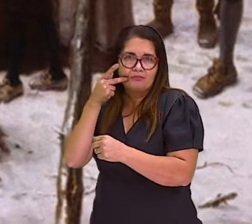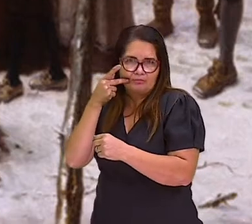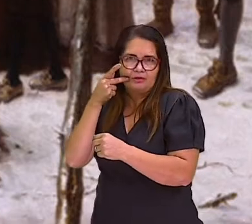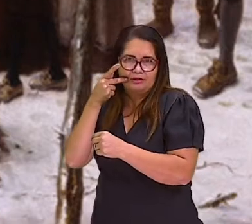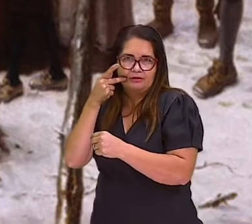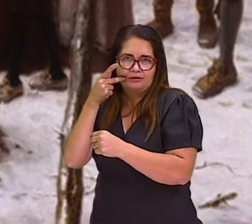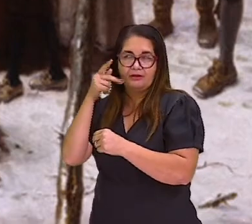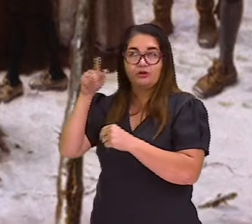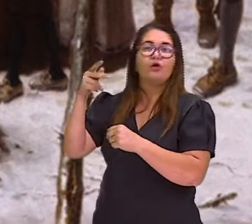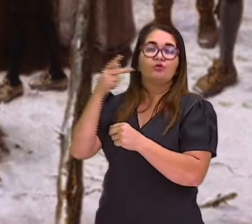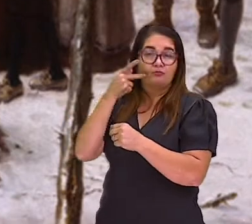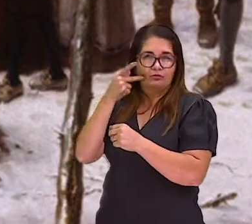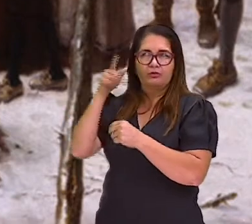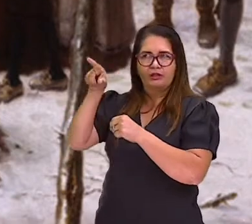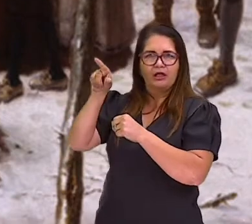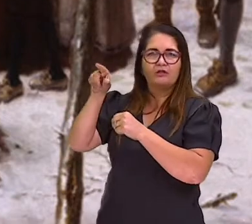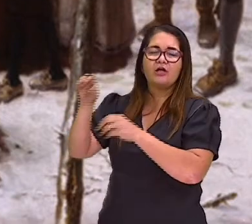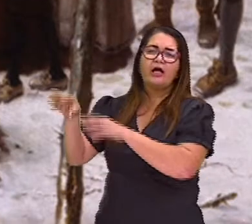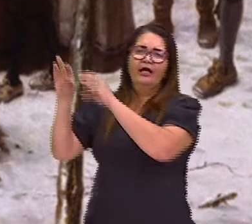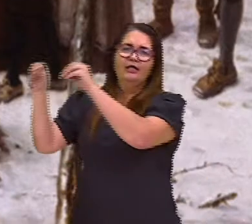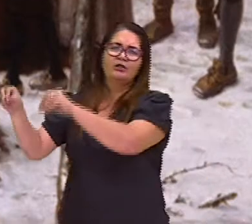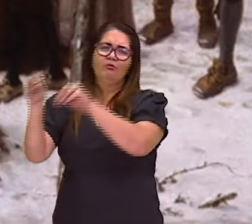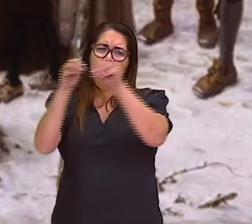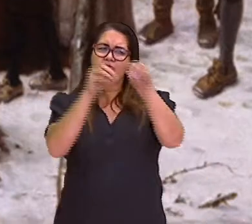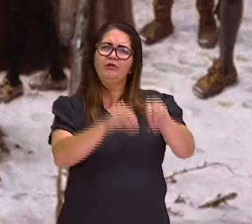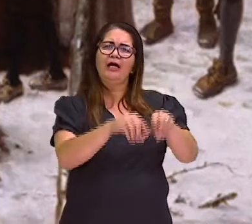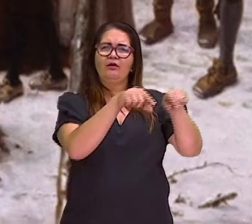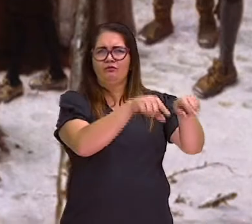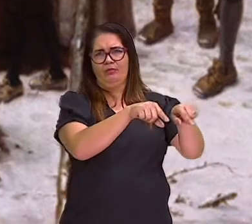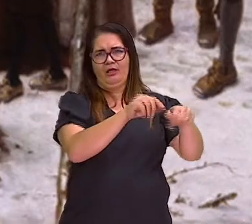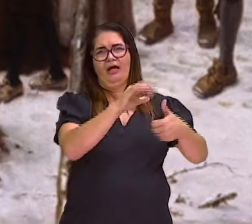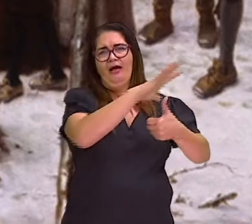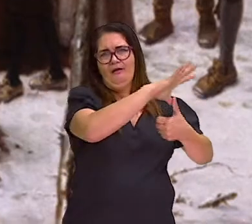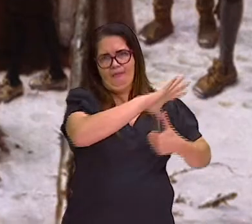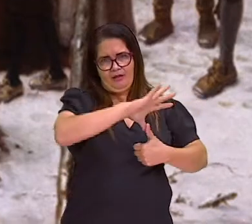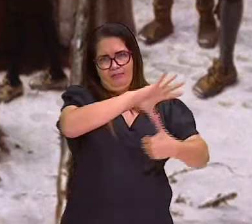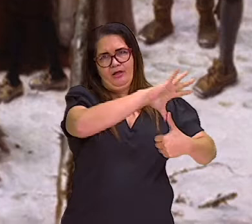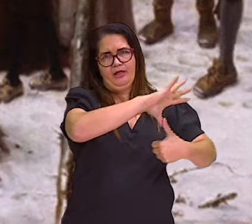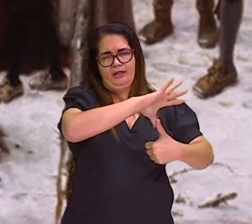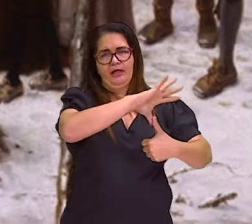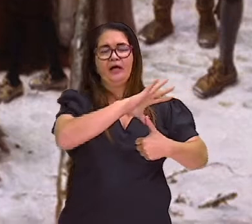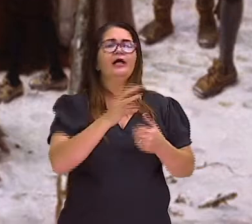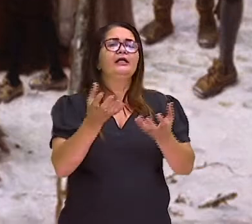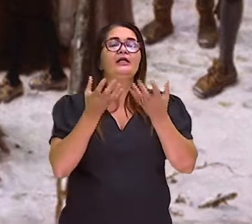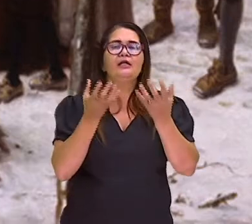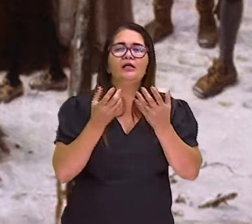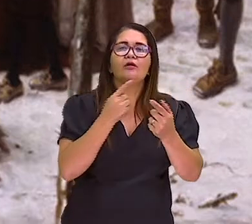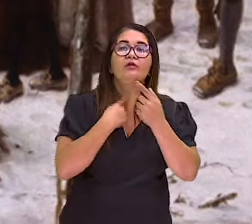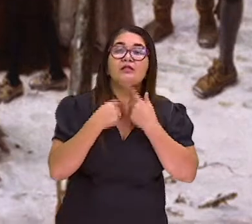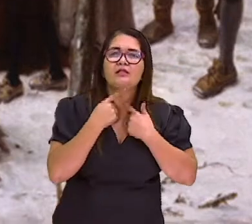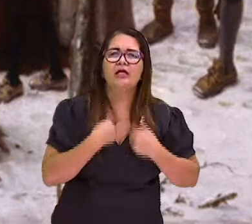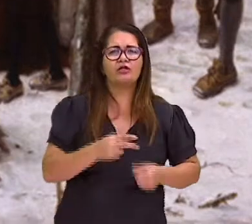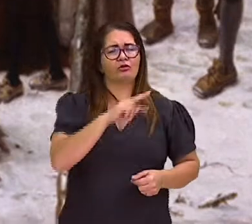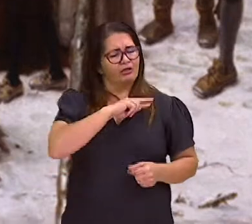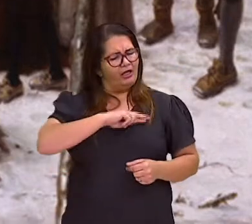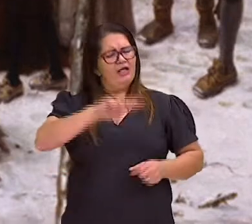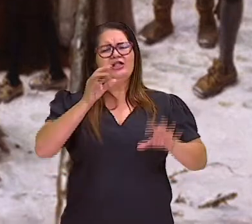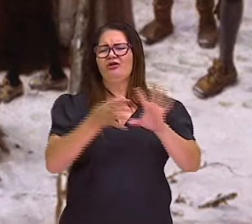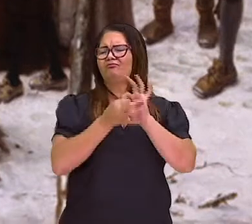os protestantes, principalmente os calvinistas, luteranos, e assim